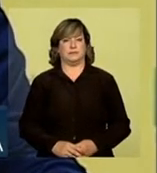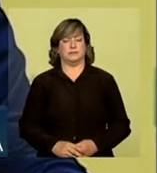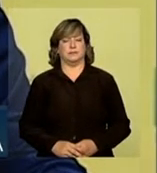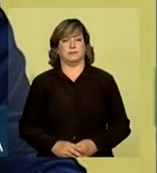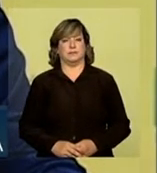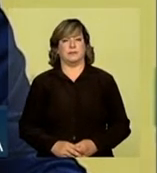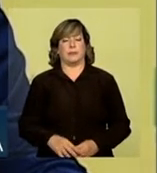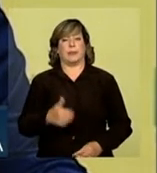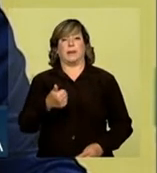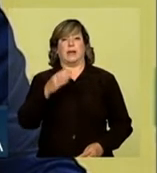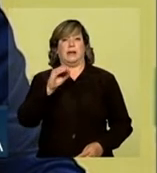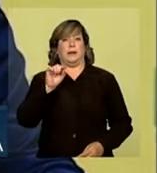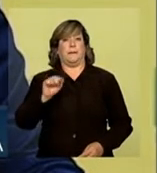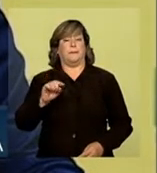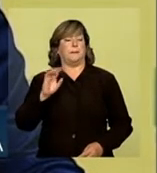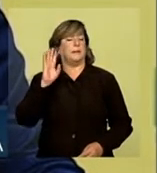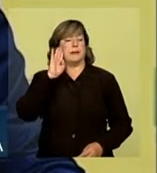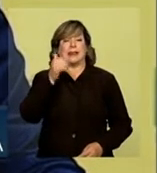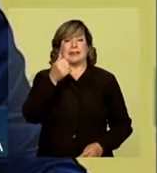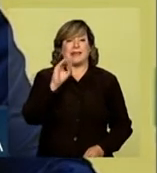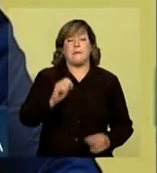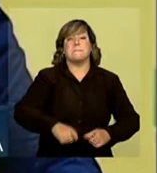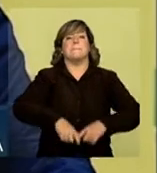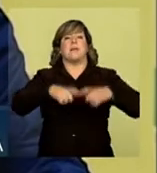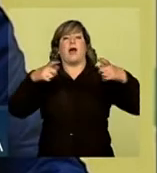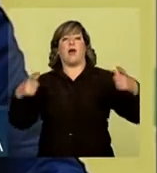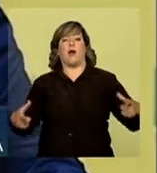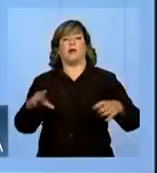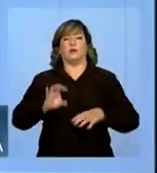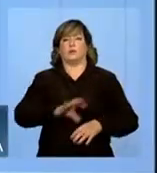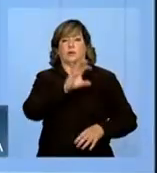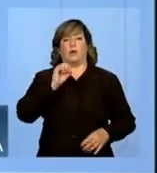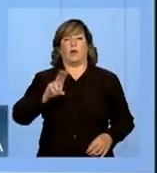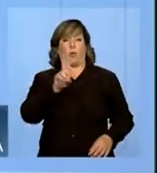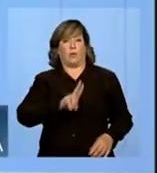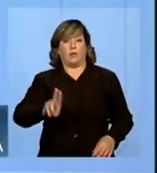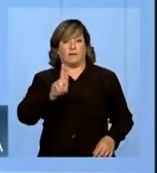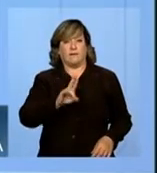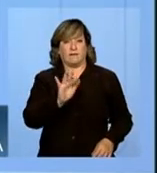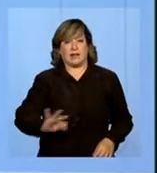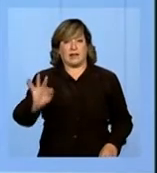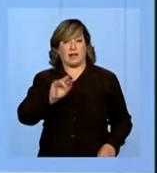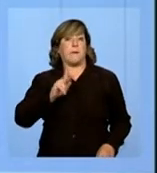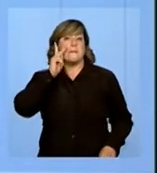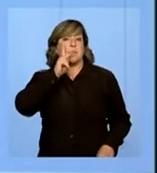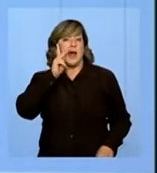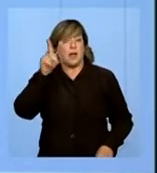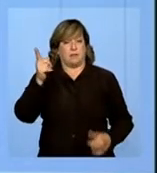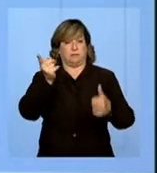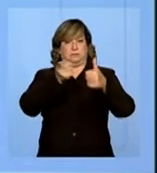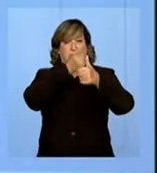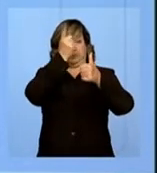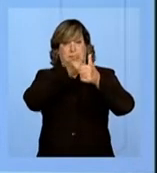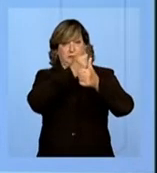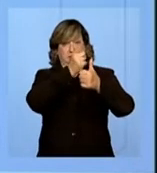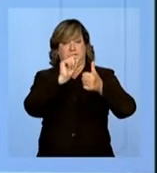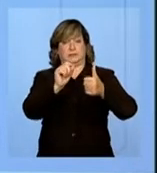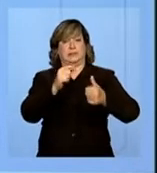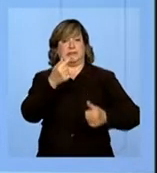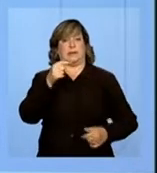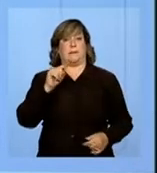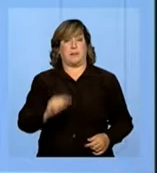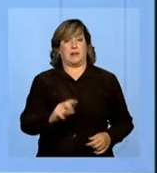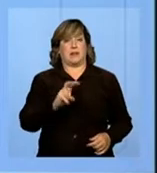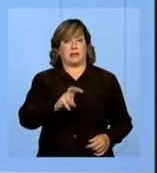as dez maiores instituições a Universidade Federal da Paraíba assumiu o primeiro lugar